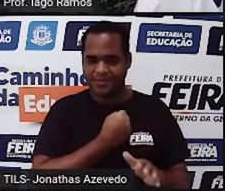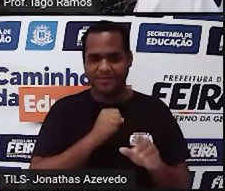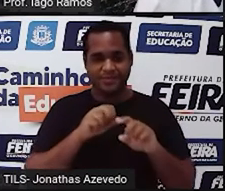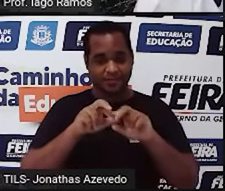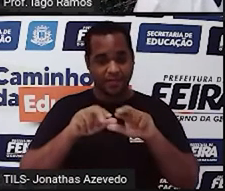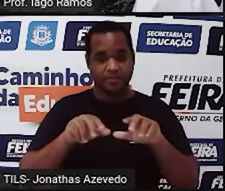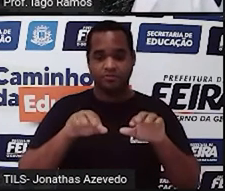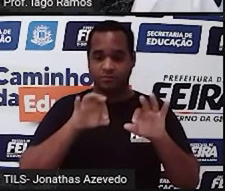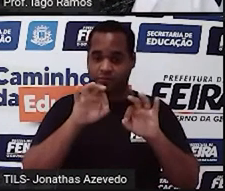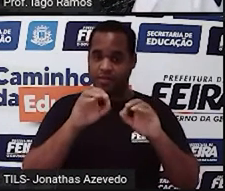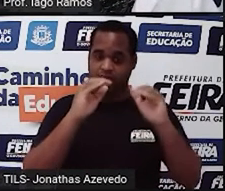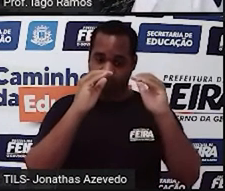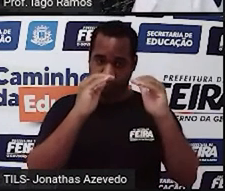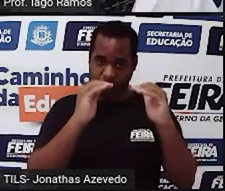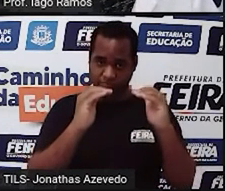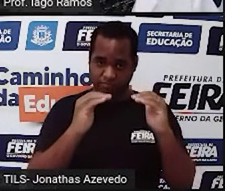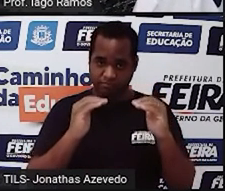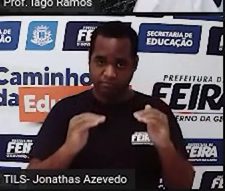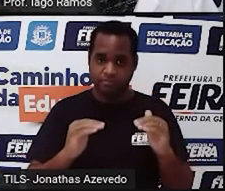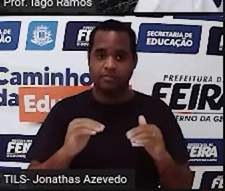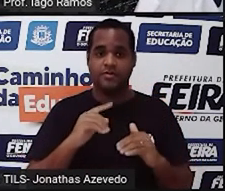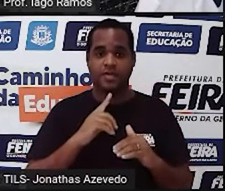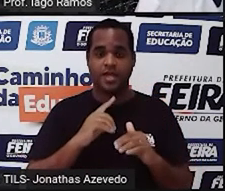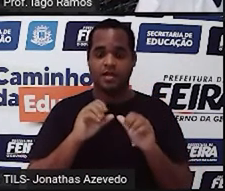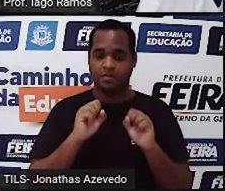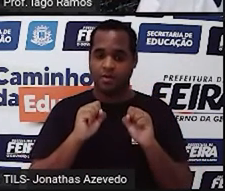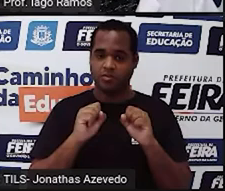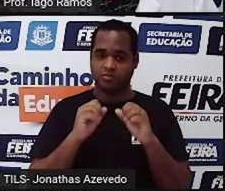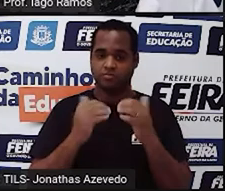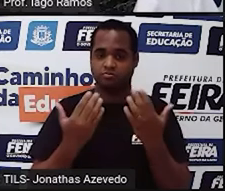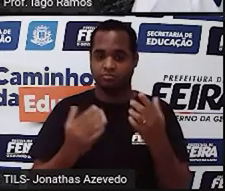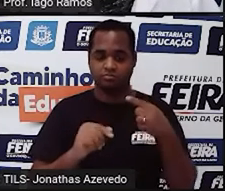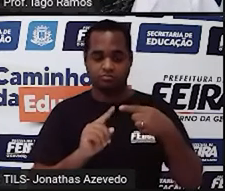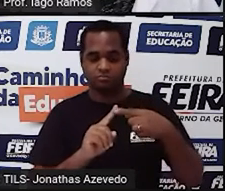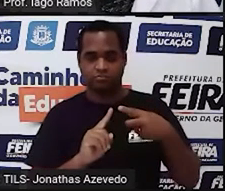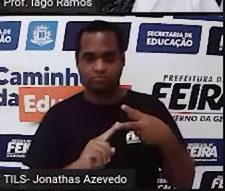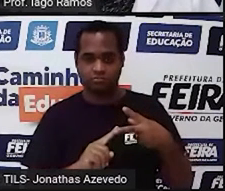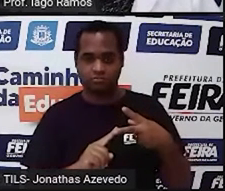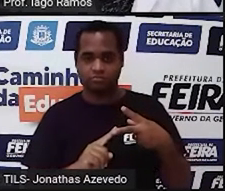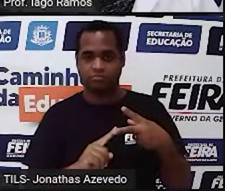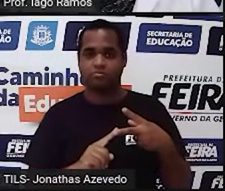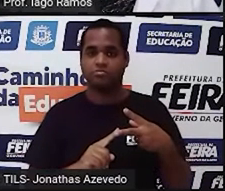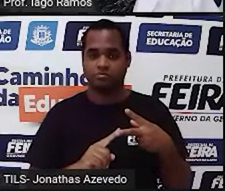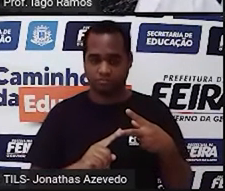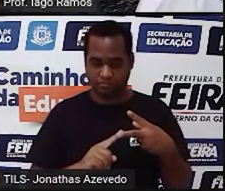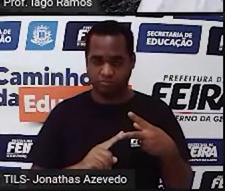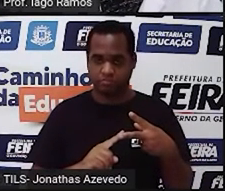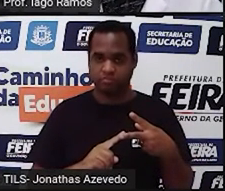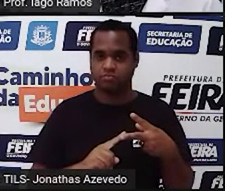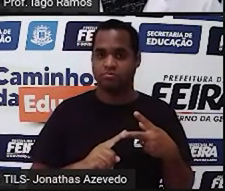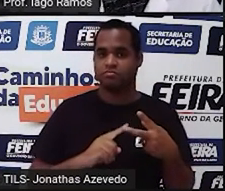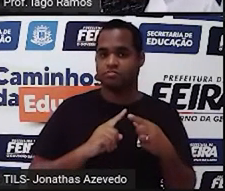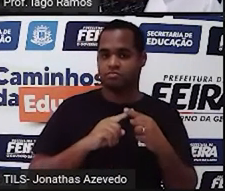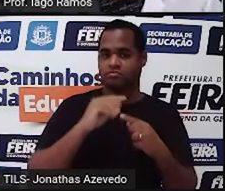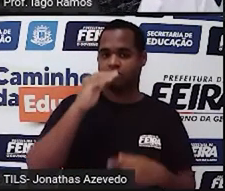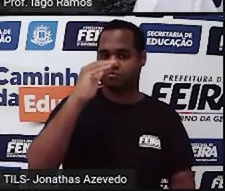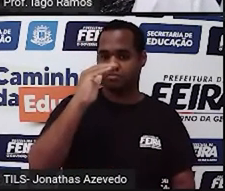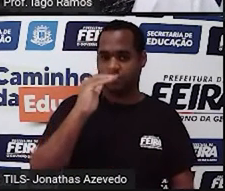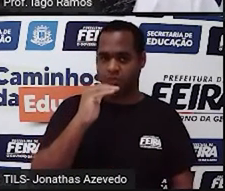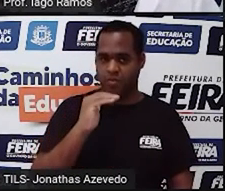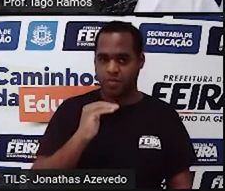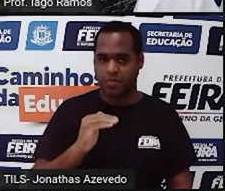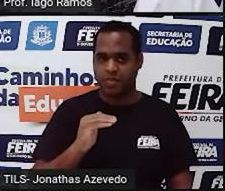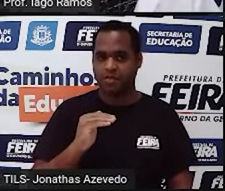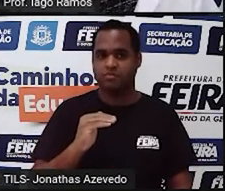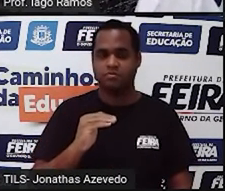ordem certo e Essa ordem pode ser de dois tipos têm a ordem chamada crescente